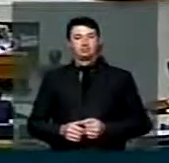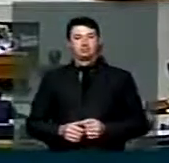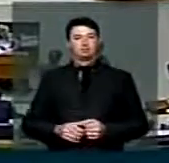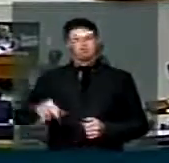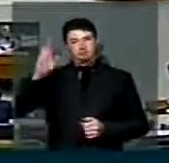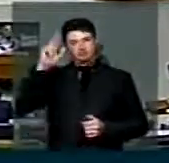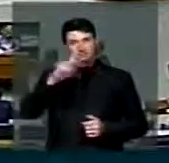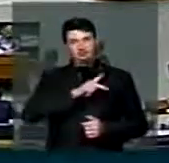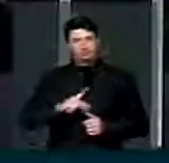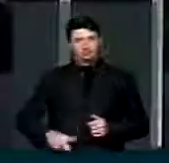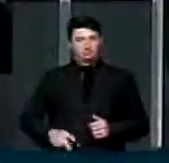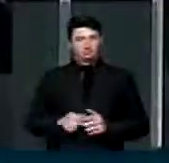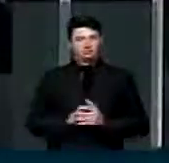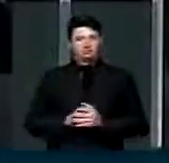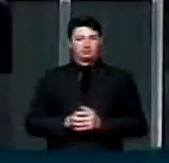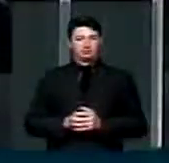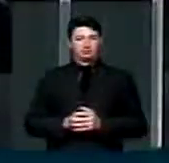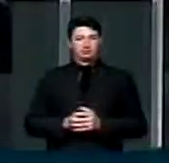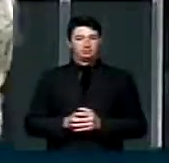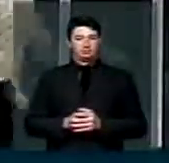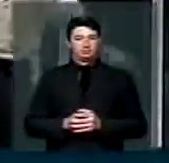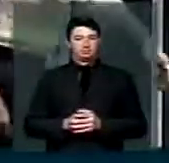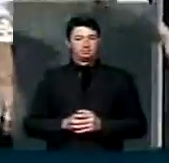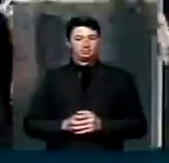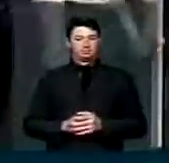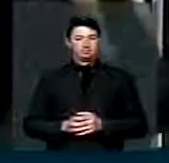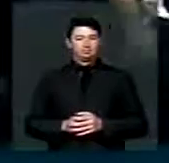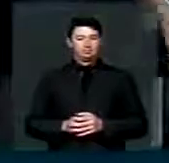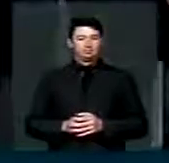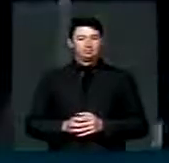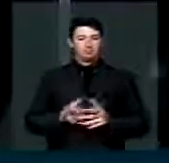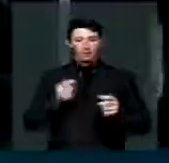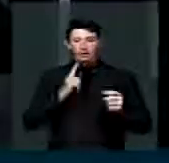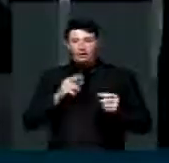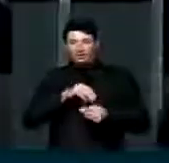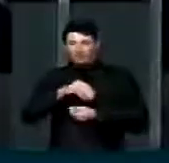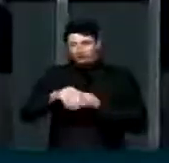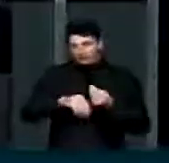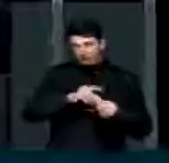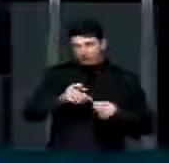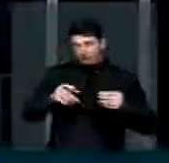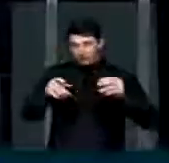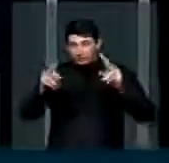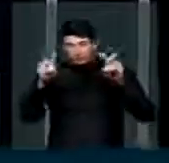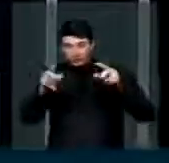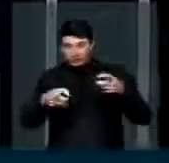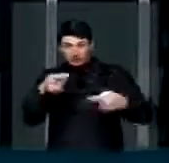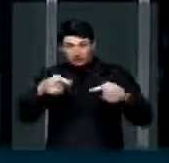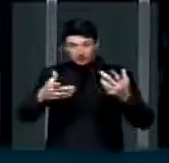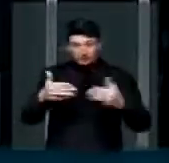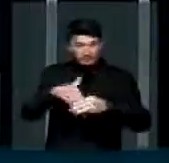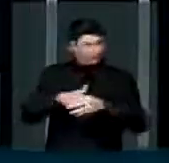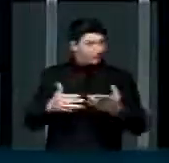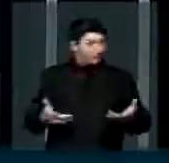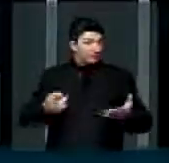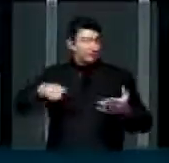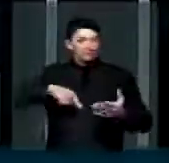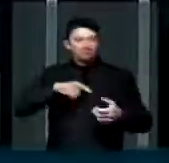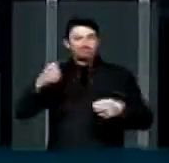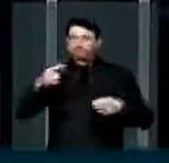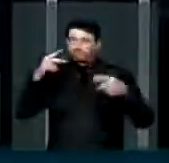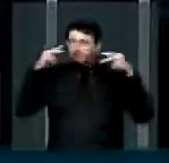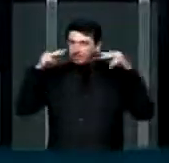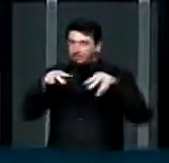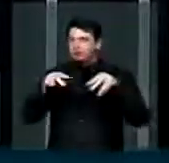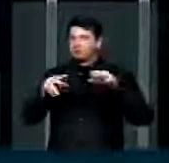Senhor presidente, o que está por trás da votação desse tema e que nós precisamos